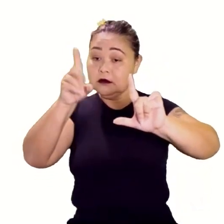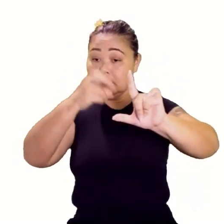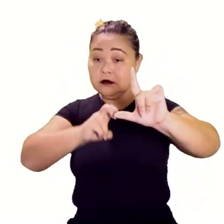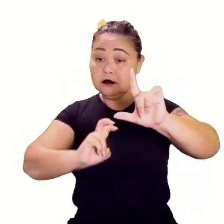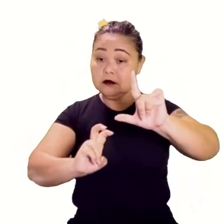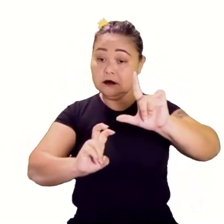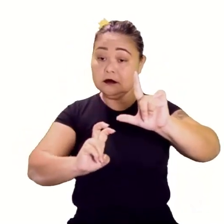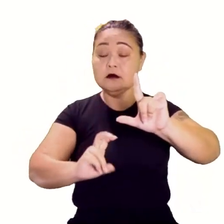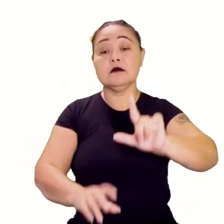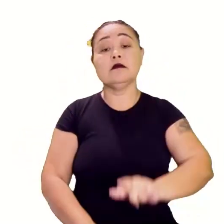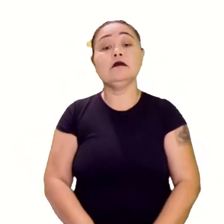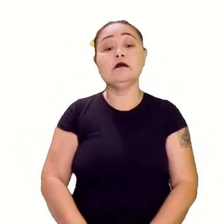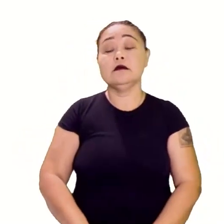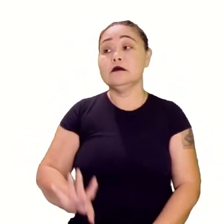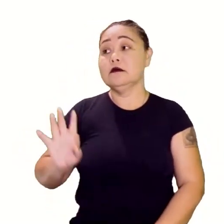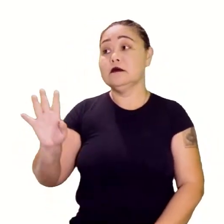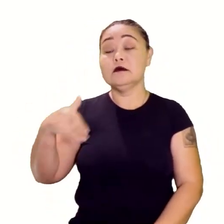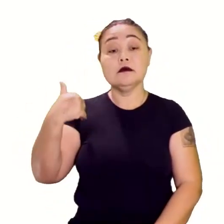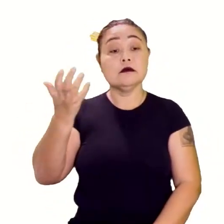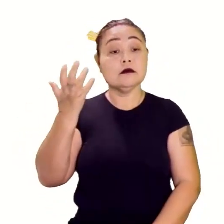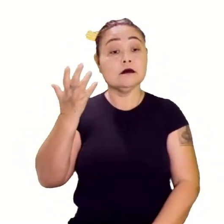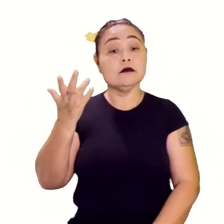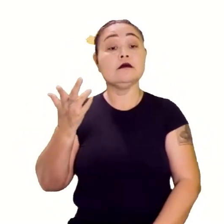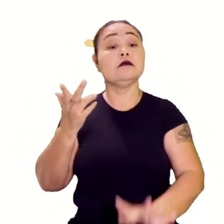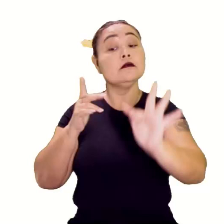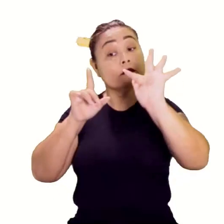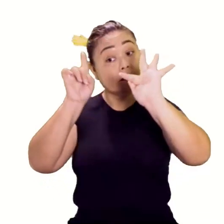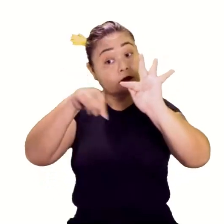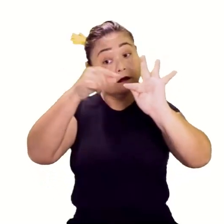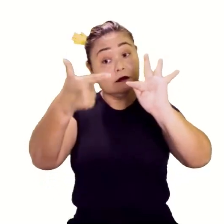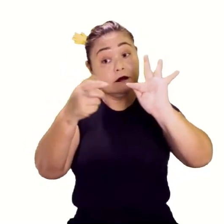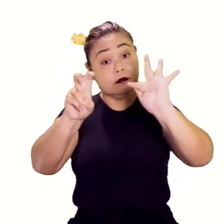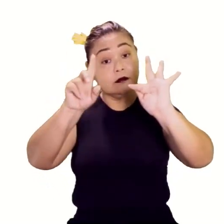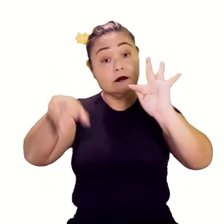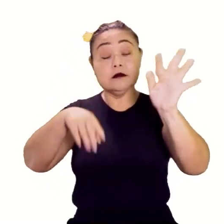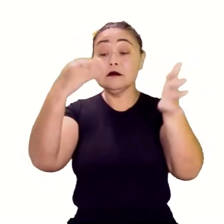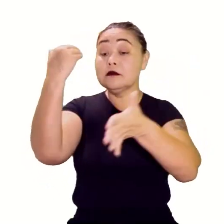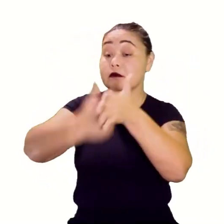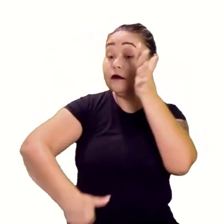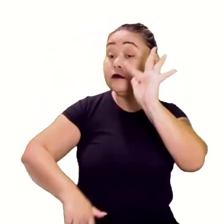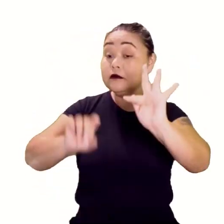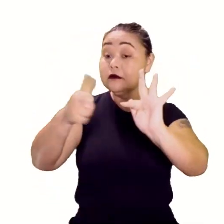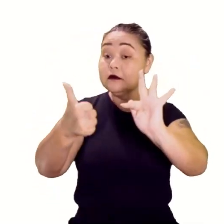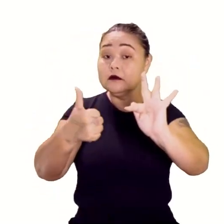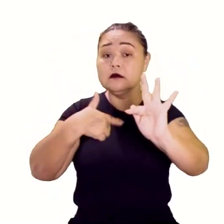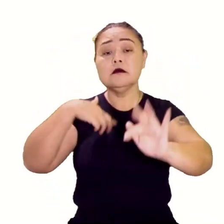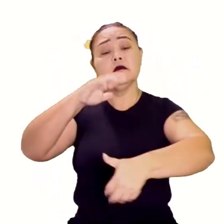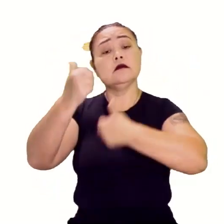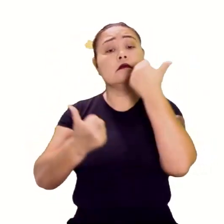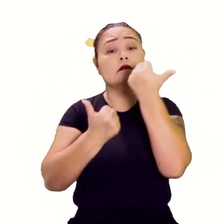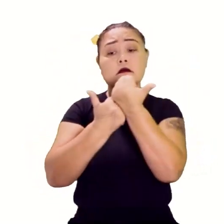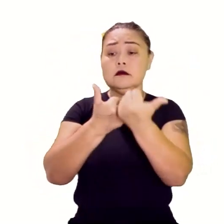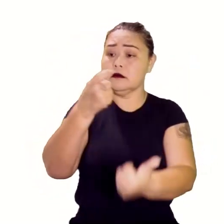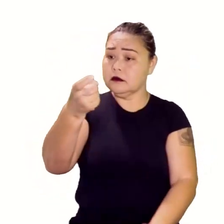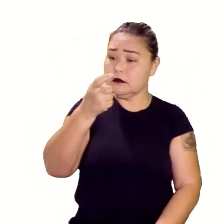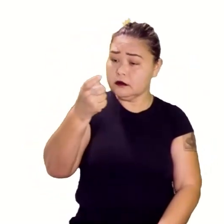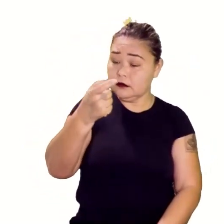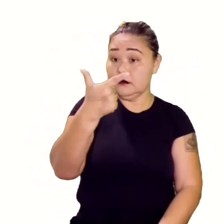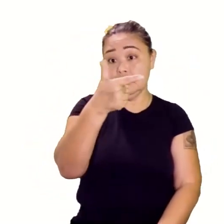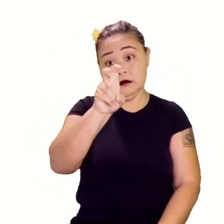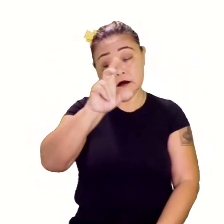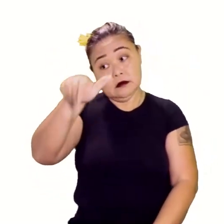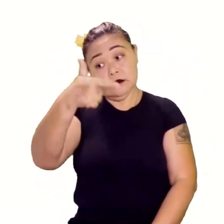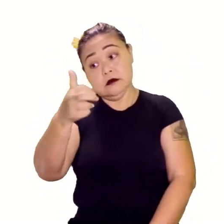logaritmo de x na base 5. Eu quero o f de 25 e o f de 1. O f de 1. Então no lugar do x, uma vez eu